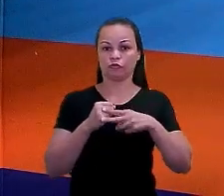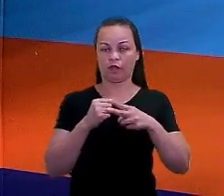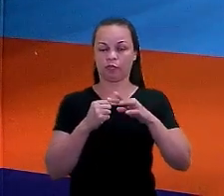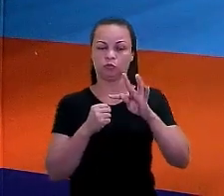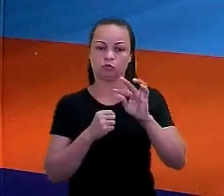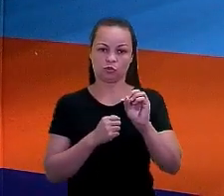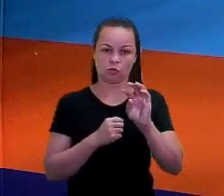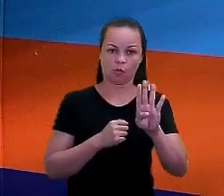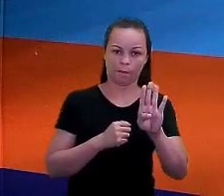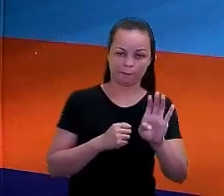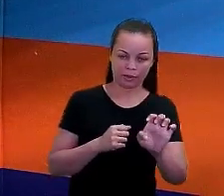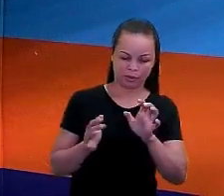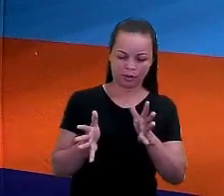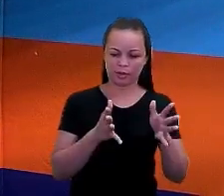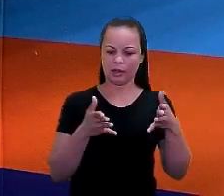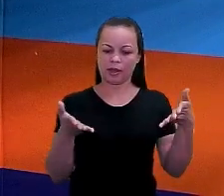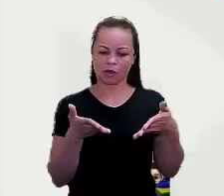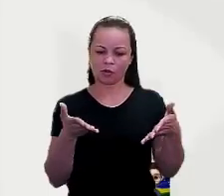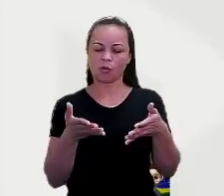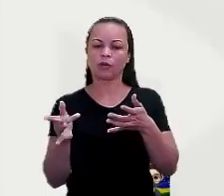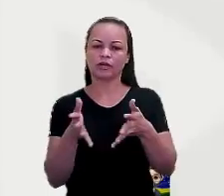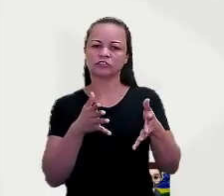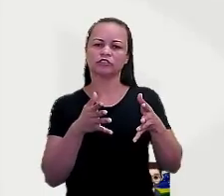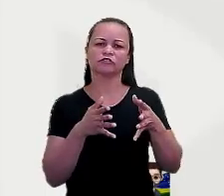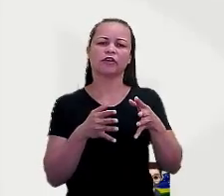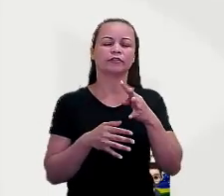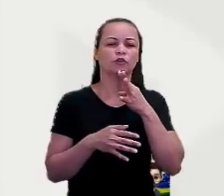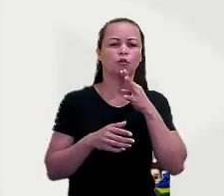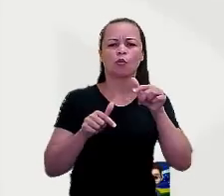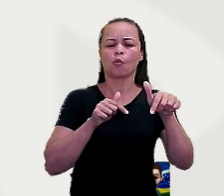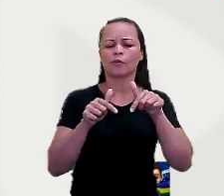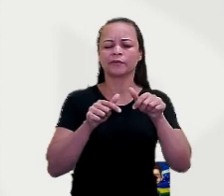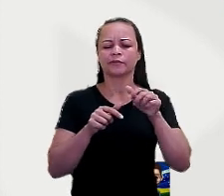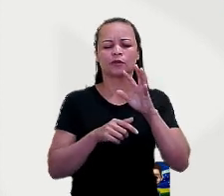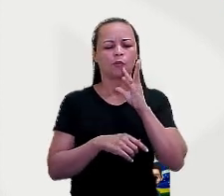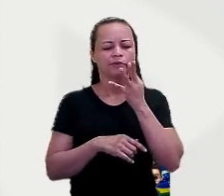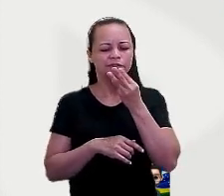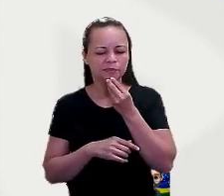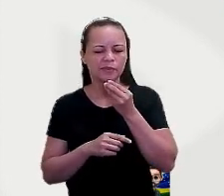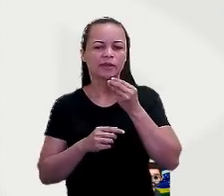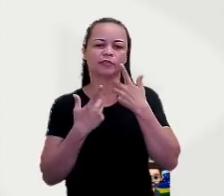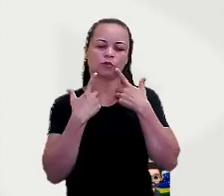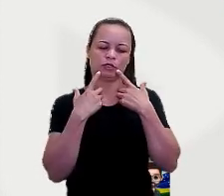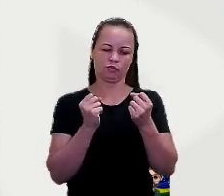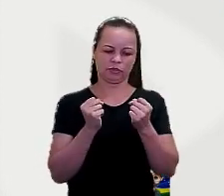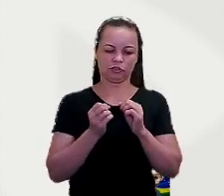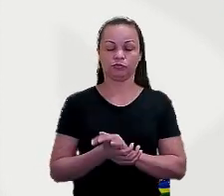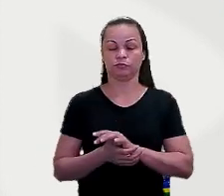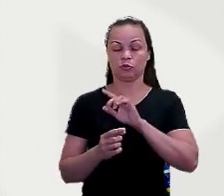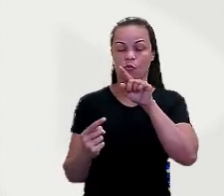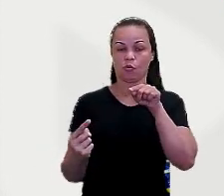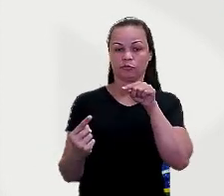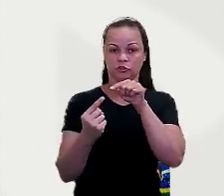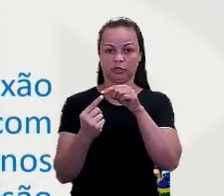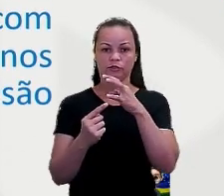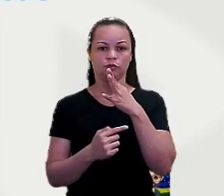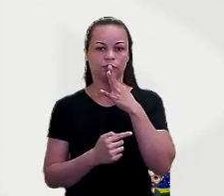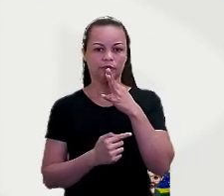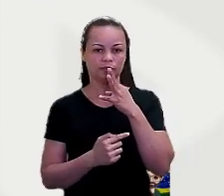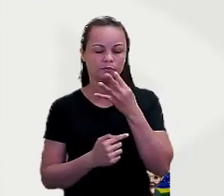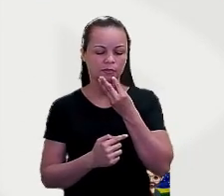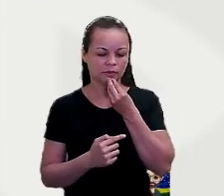vamos saber qual é o eixo que vamos trabalhar hoje. Conhecimento linguístico. E o nosso objeto de